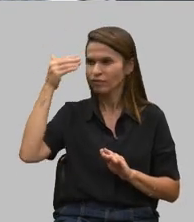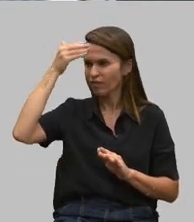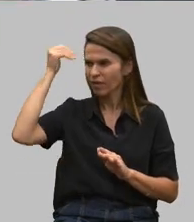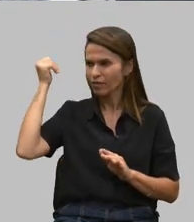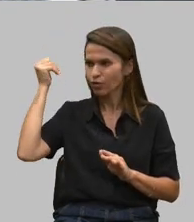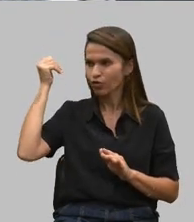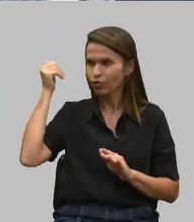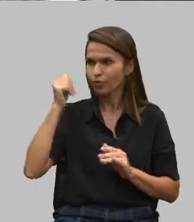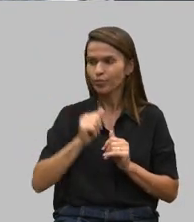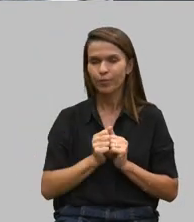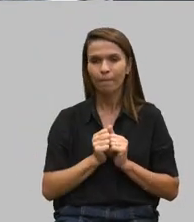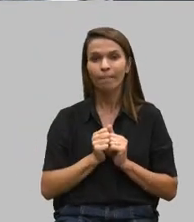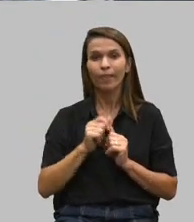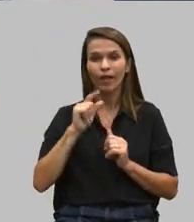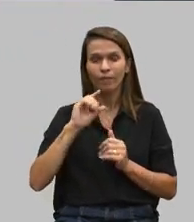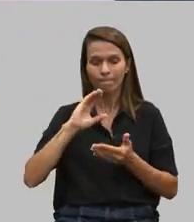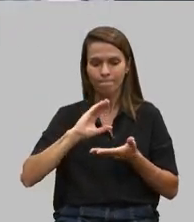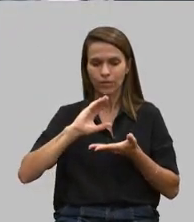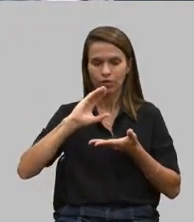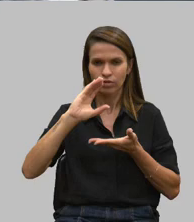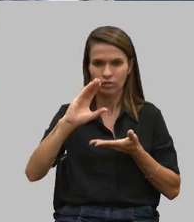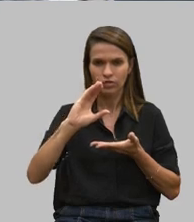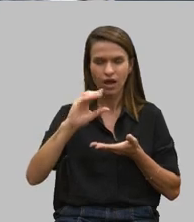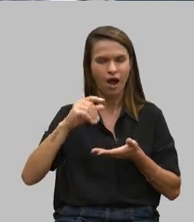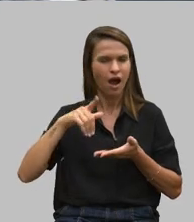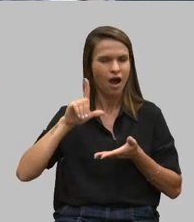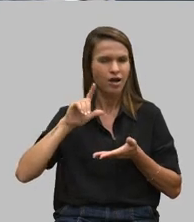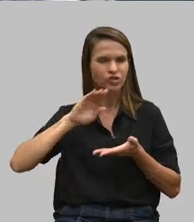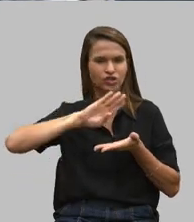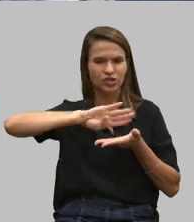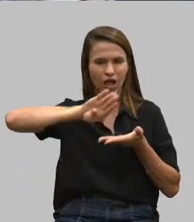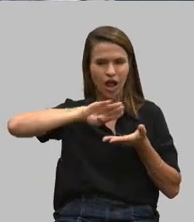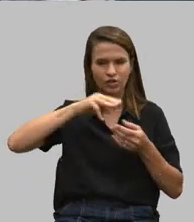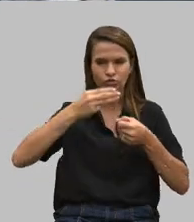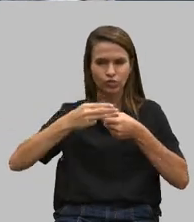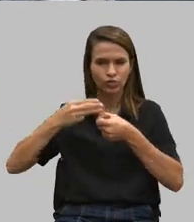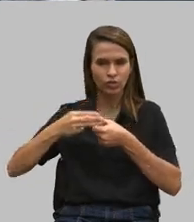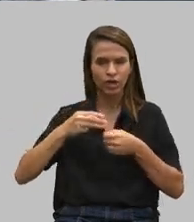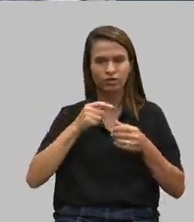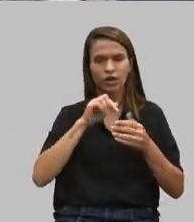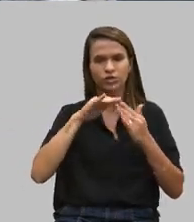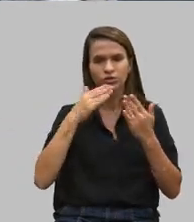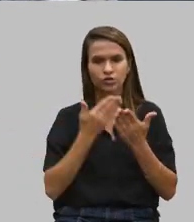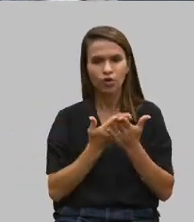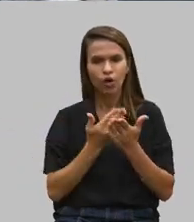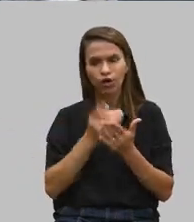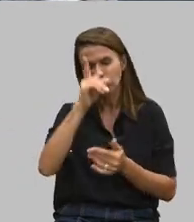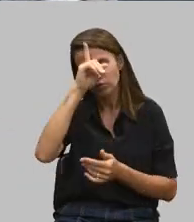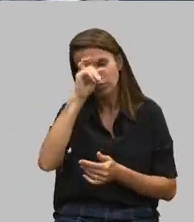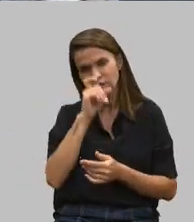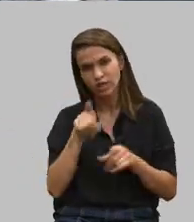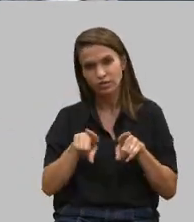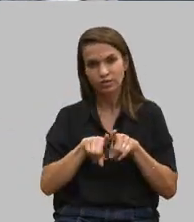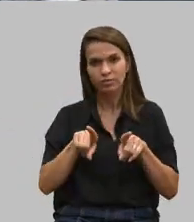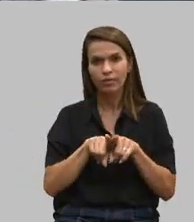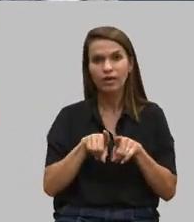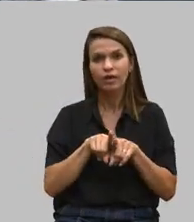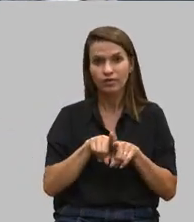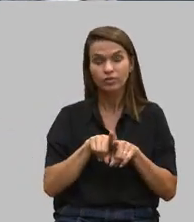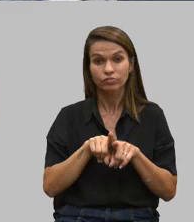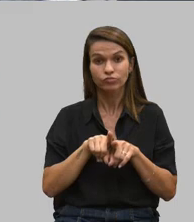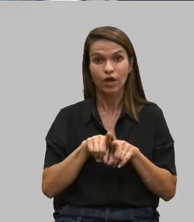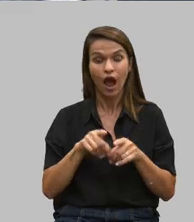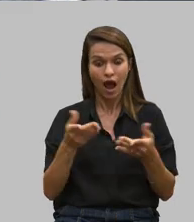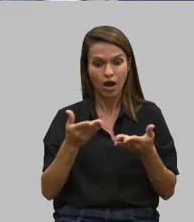eh dos recursos que foram retirados dos Municípios das escolas dos hospitais estão sendo repostos